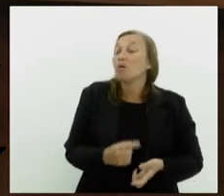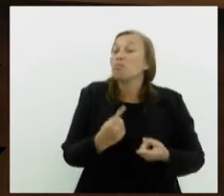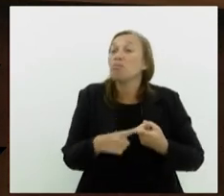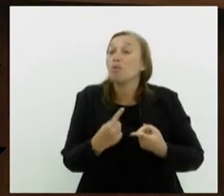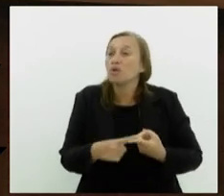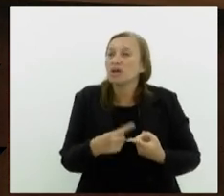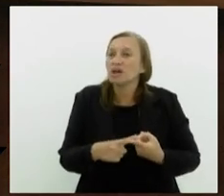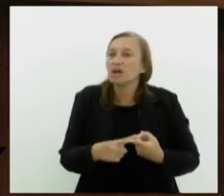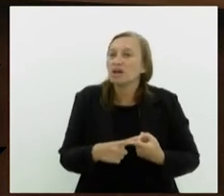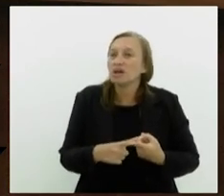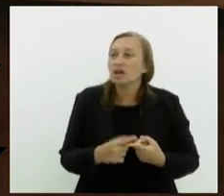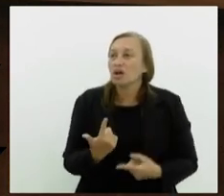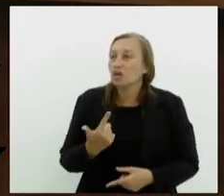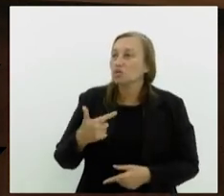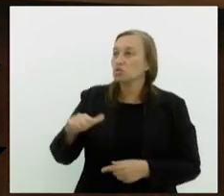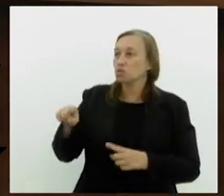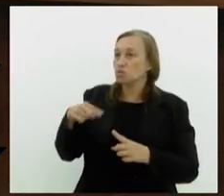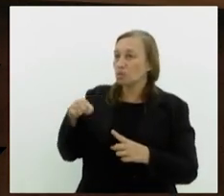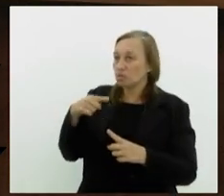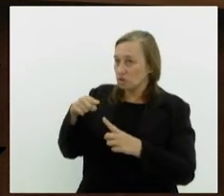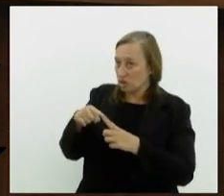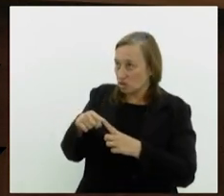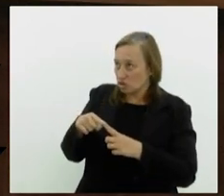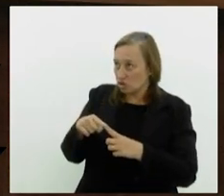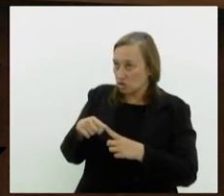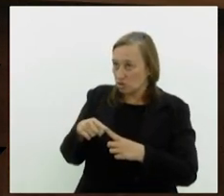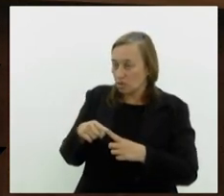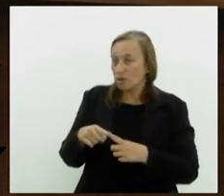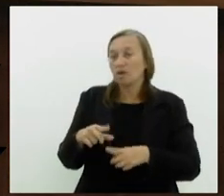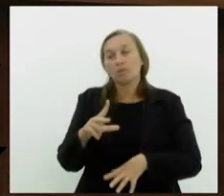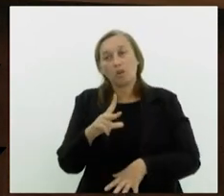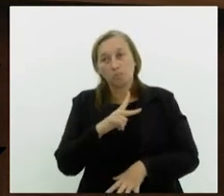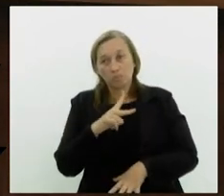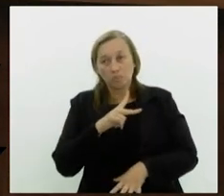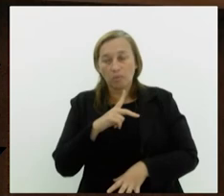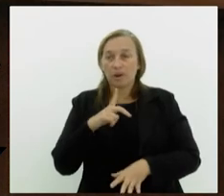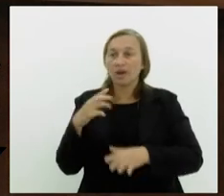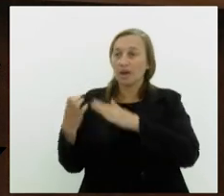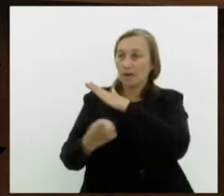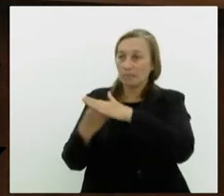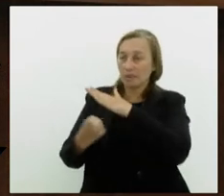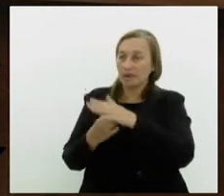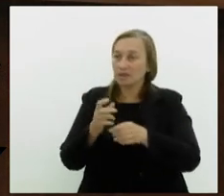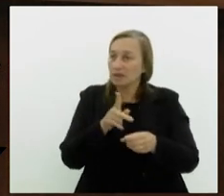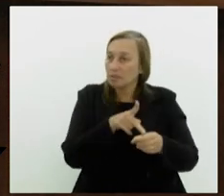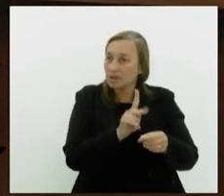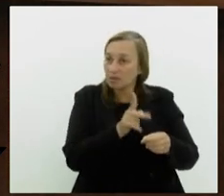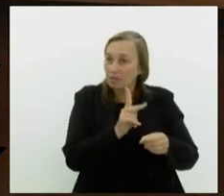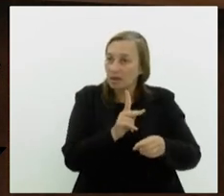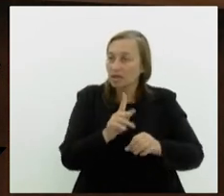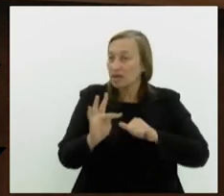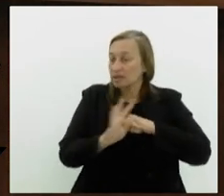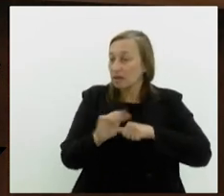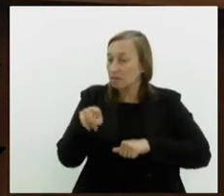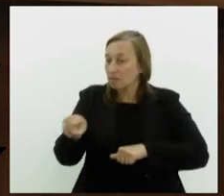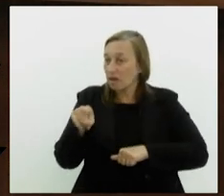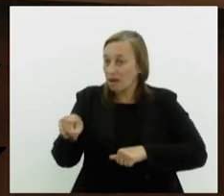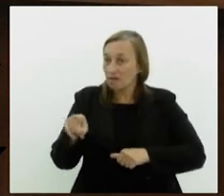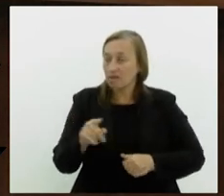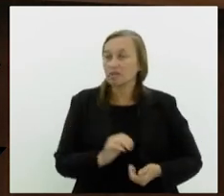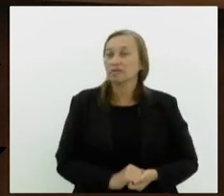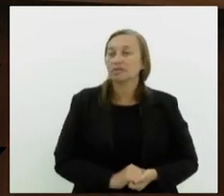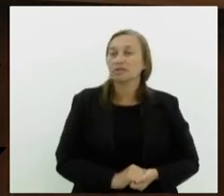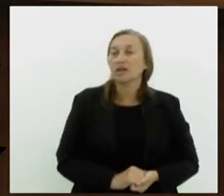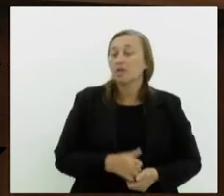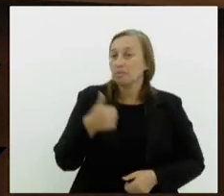as demais hipóteses que são aventadas pela própria Petrobras, e havia dois técnicos da Petrobras no local, em primeiro lugar,